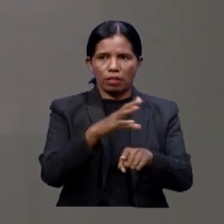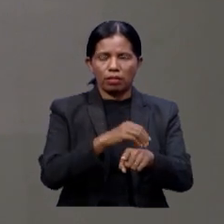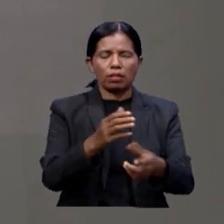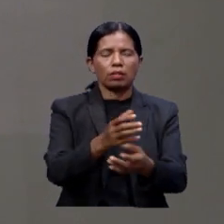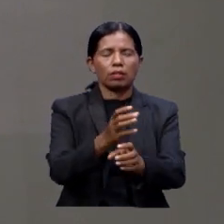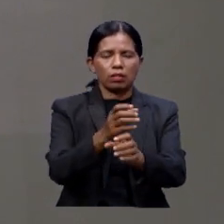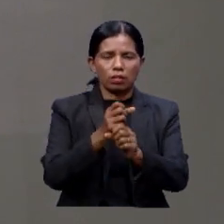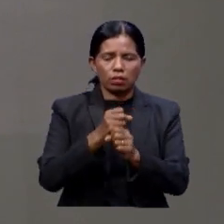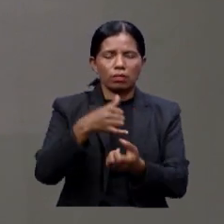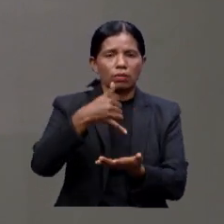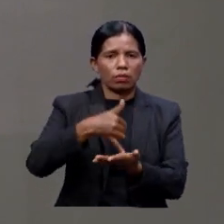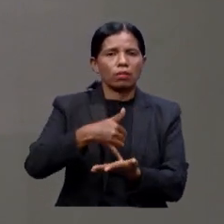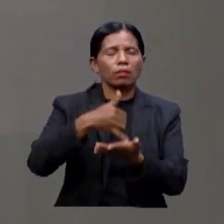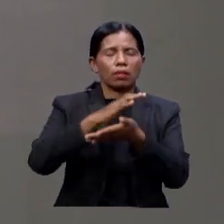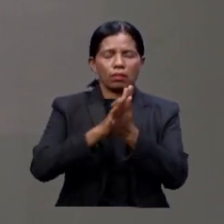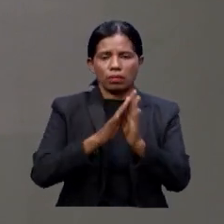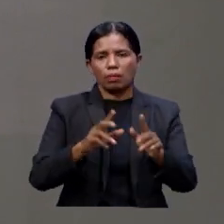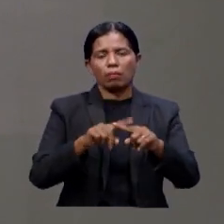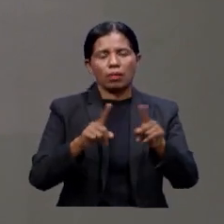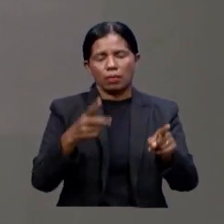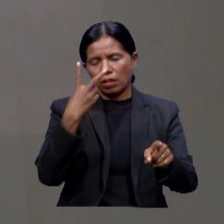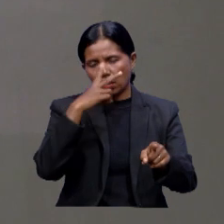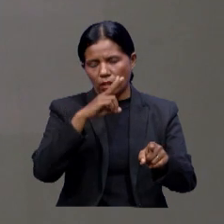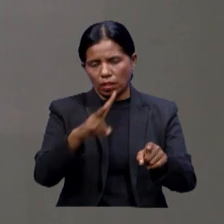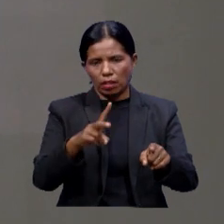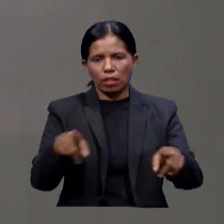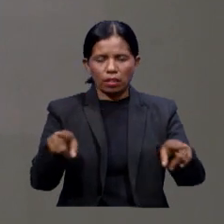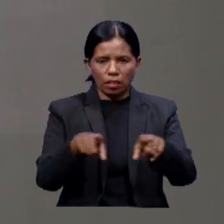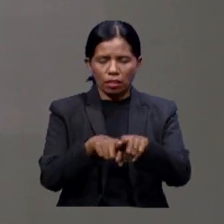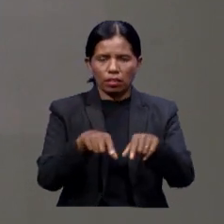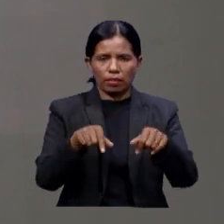Paz mabe lahare ba kesta ki chira hane sane